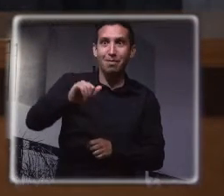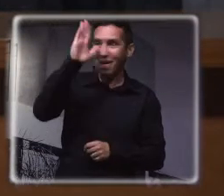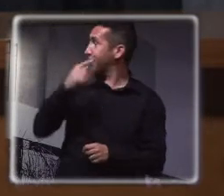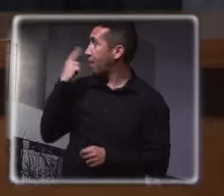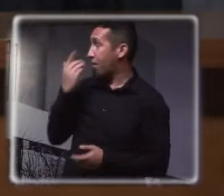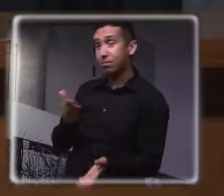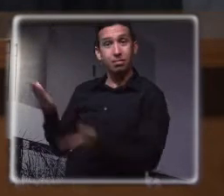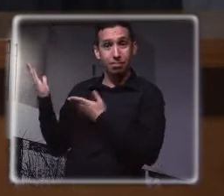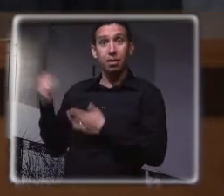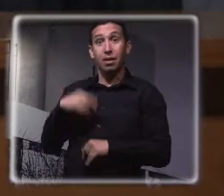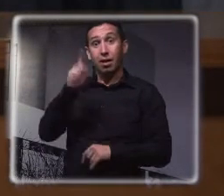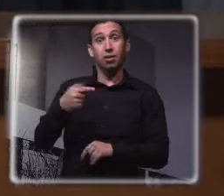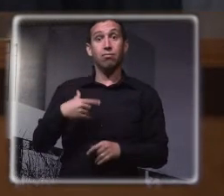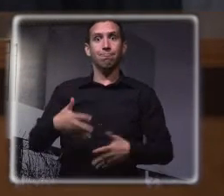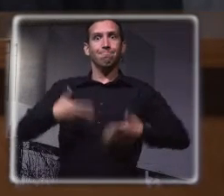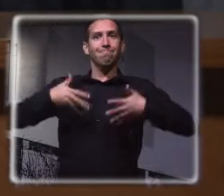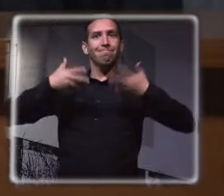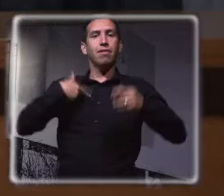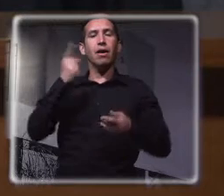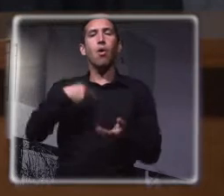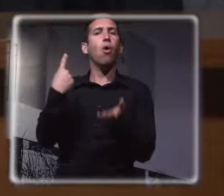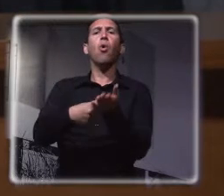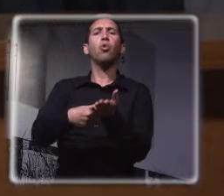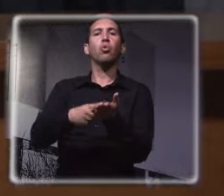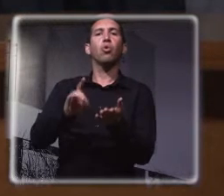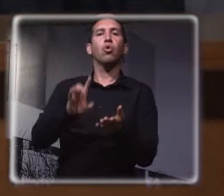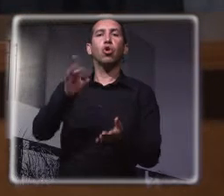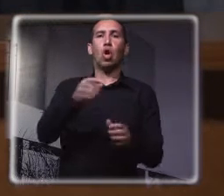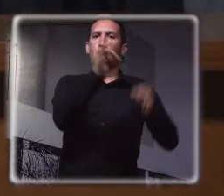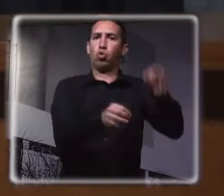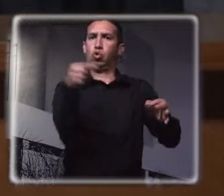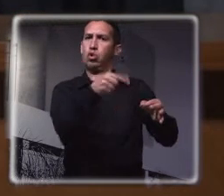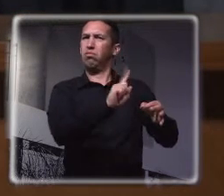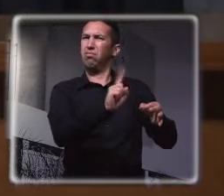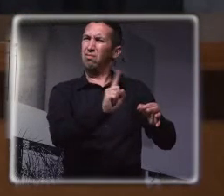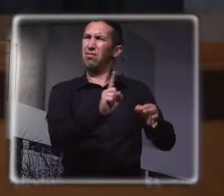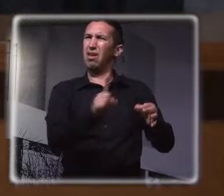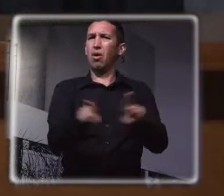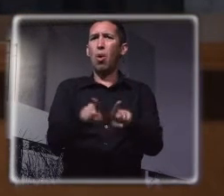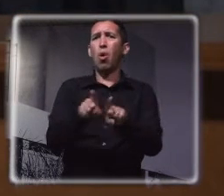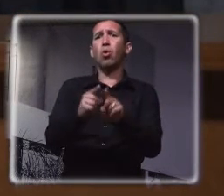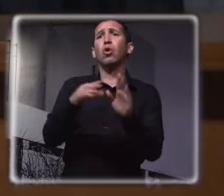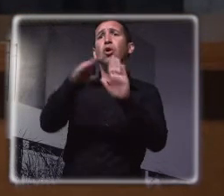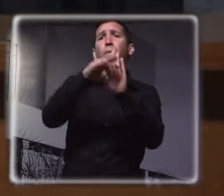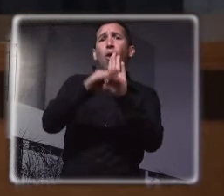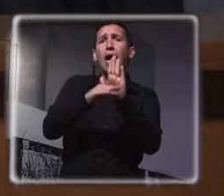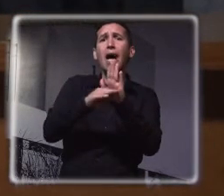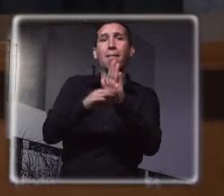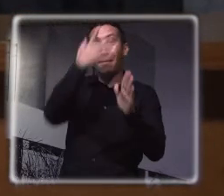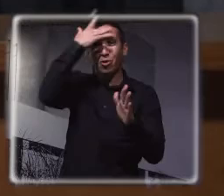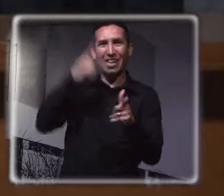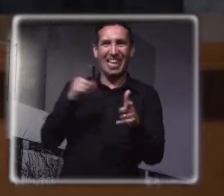satisfação. É exatamente isso que nos move. O acordo não depende do Poder Judiciário, não depende do programa Superendividados. O acordo depende das